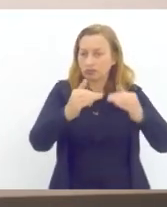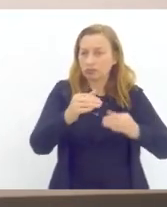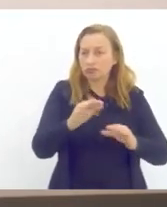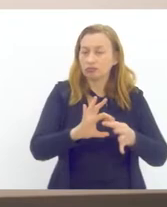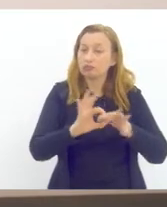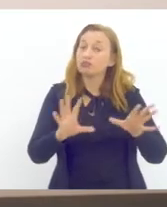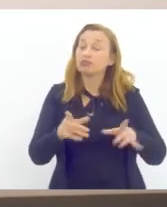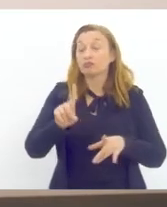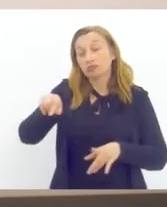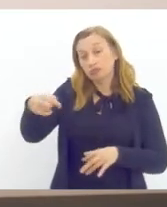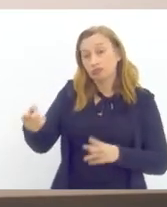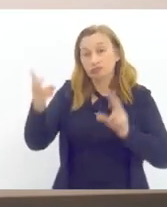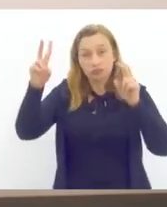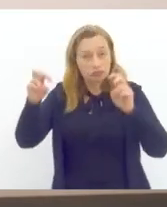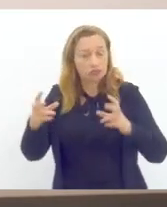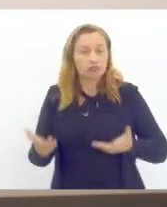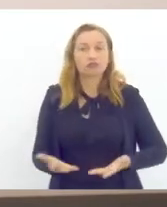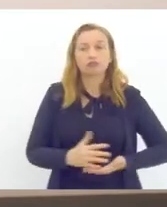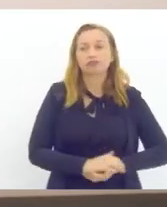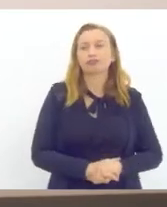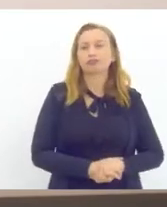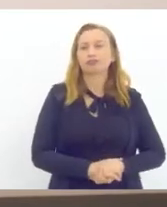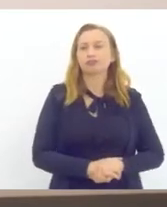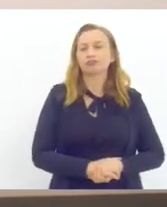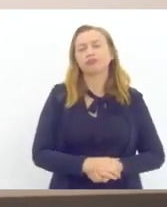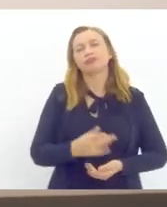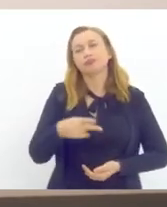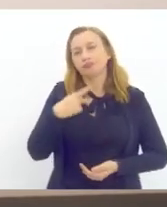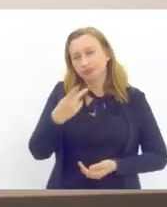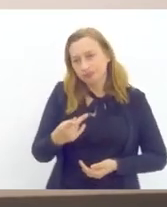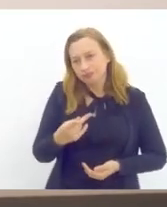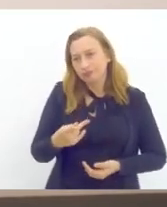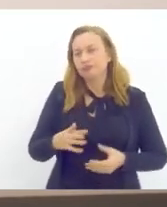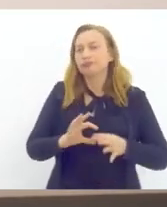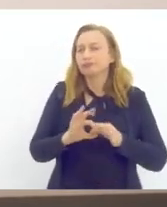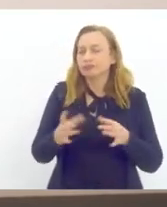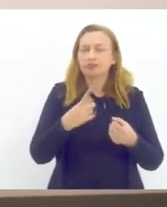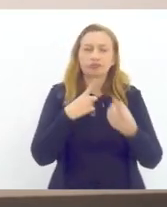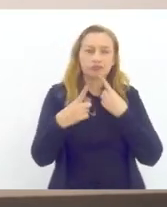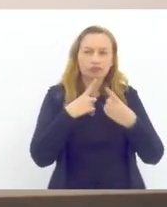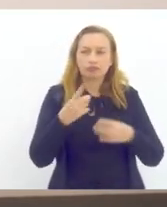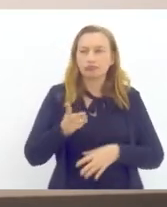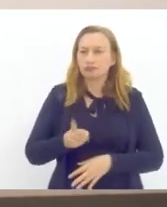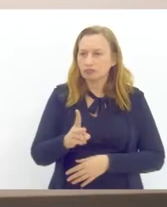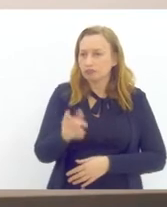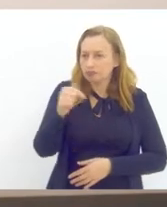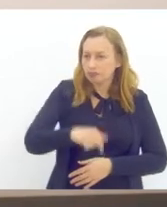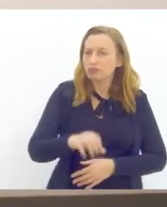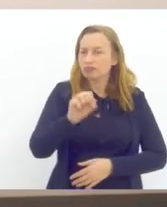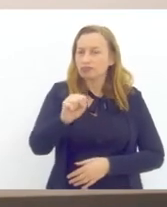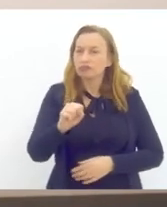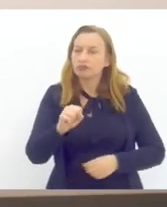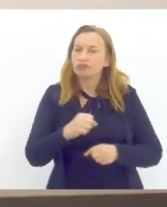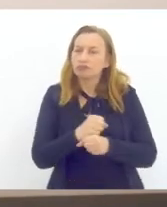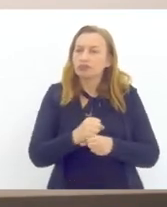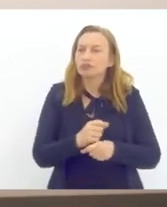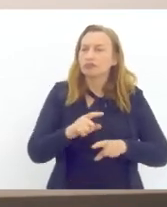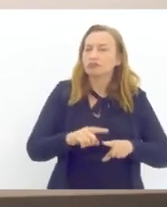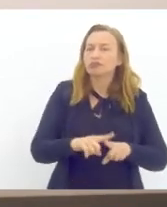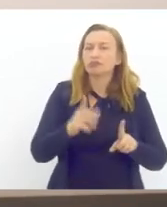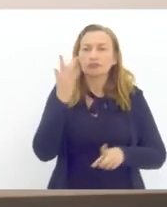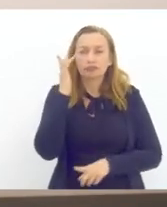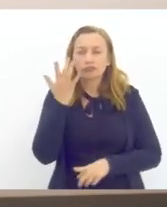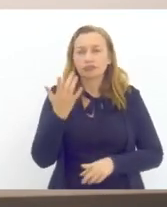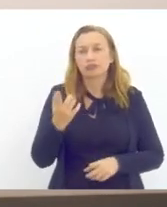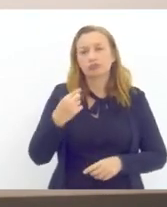assim, eu faço aqui essa manifestação, estou aberto ao debate, como sempre tenho estado aqui nesses 8 anos, mas eu acho que uma coisa